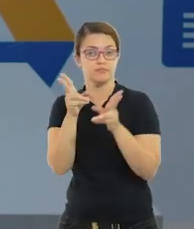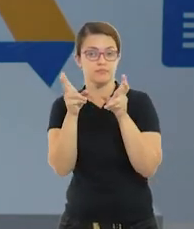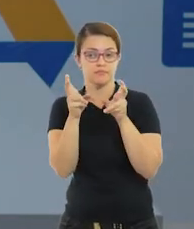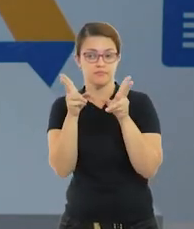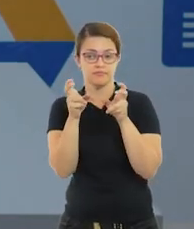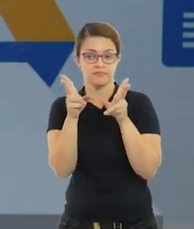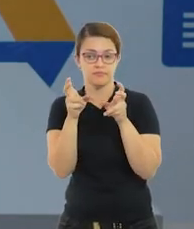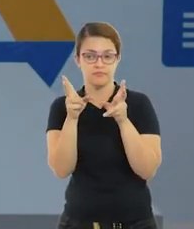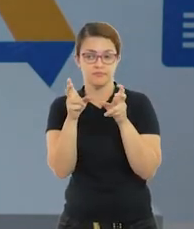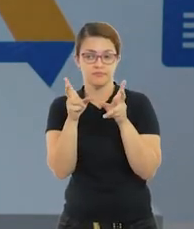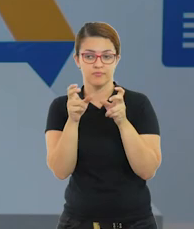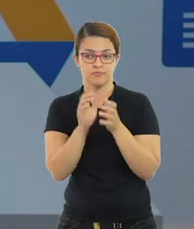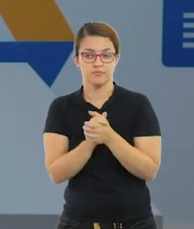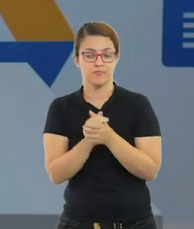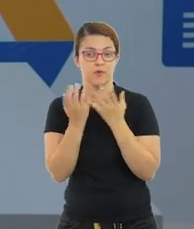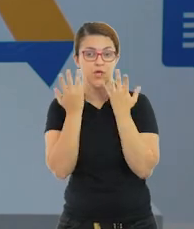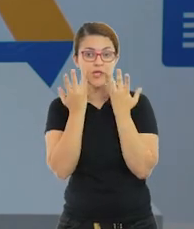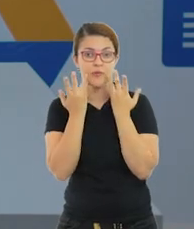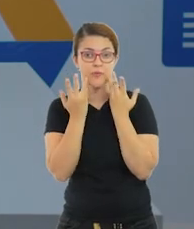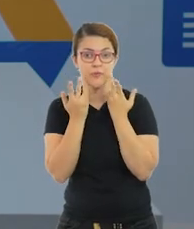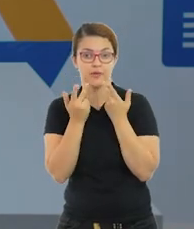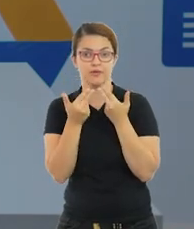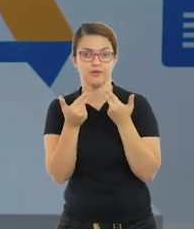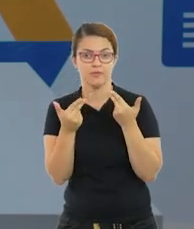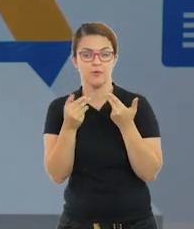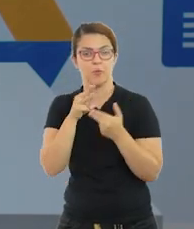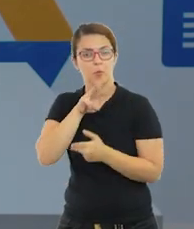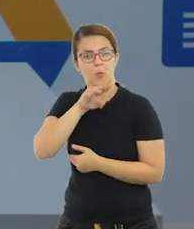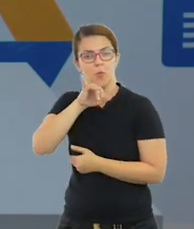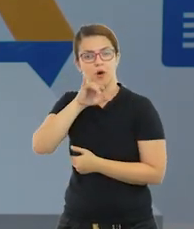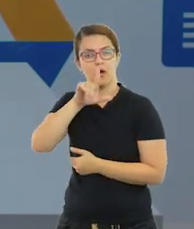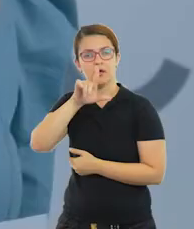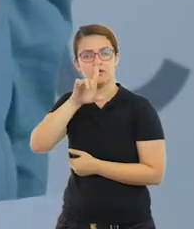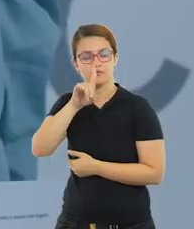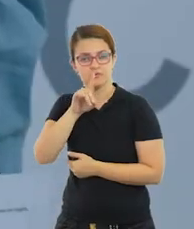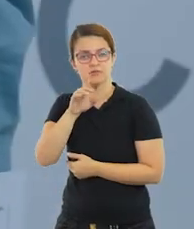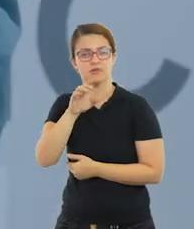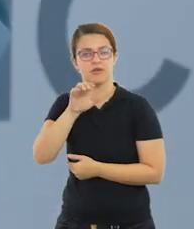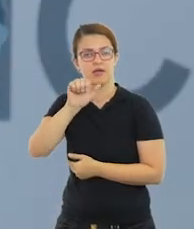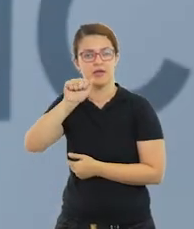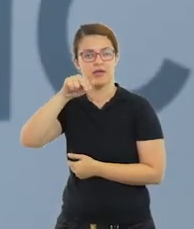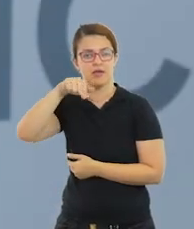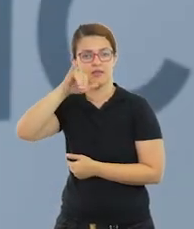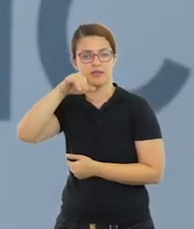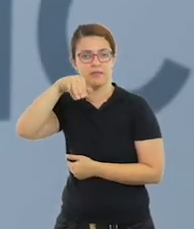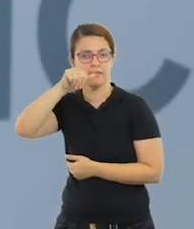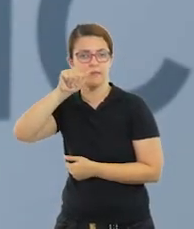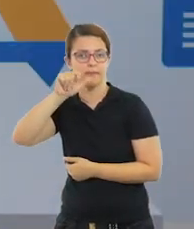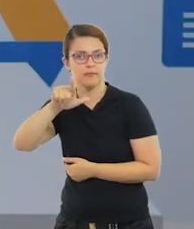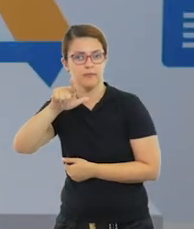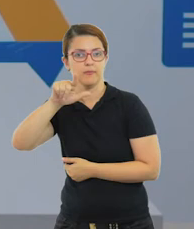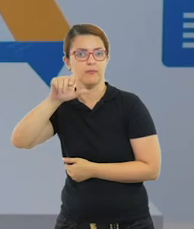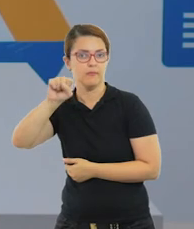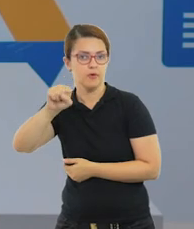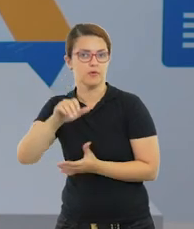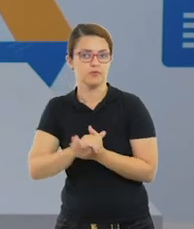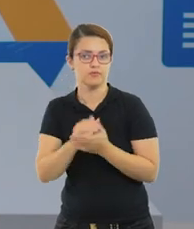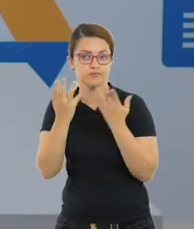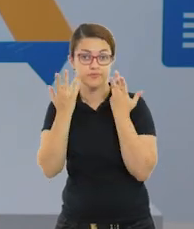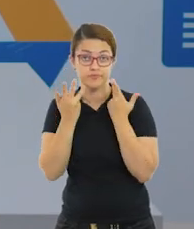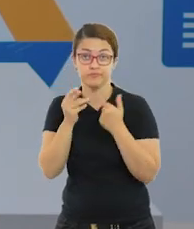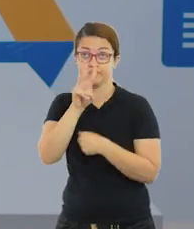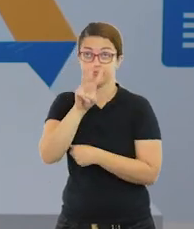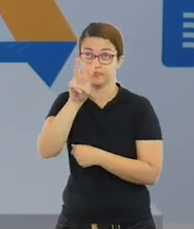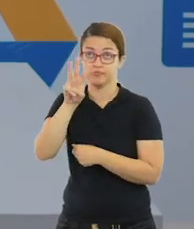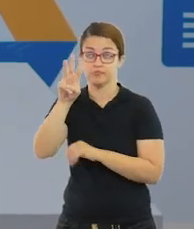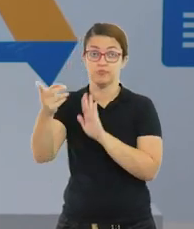dessa semana são os wild animals. O que são os wild animals? Os animais selvagens. Nós vamos acessar